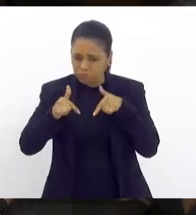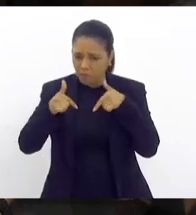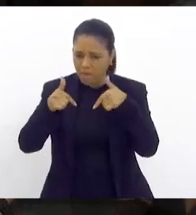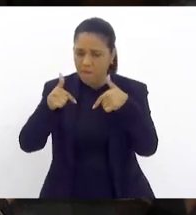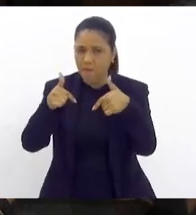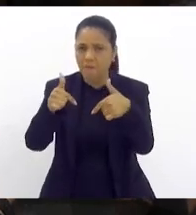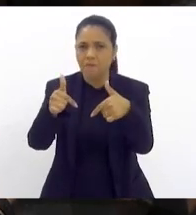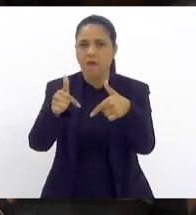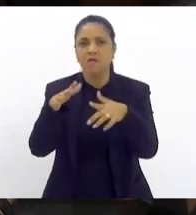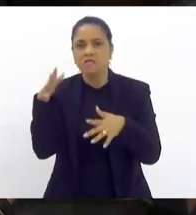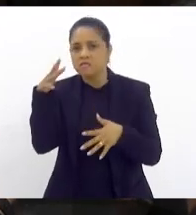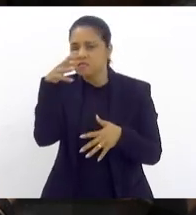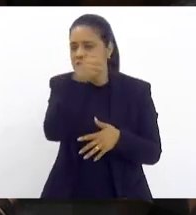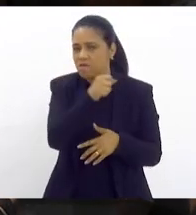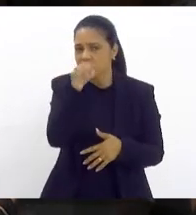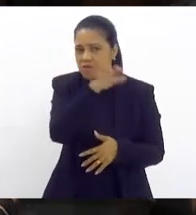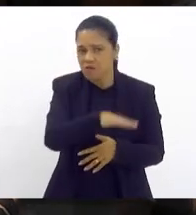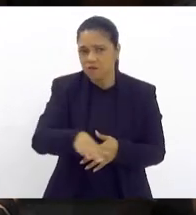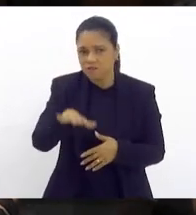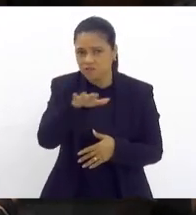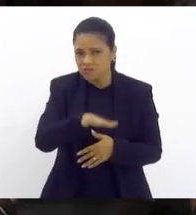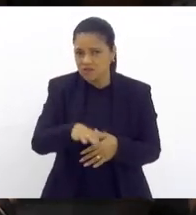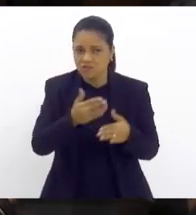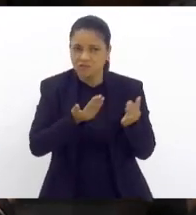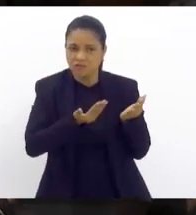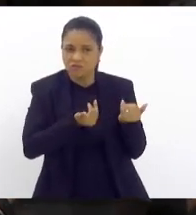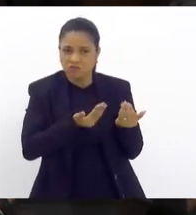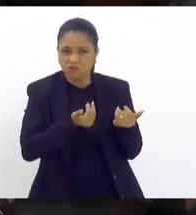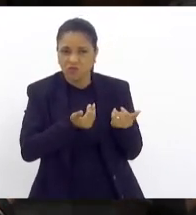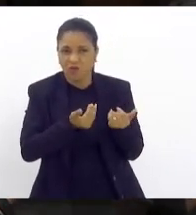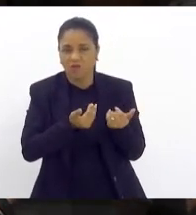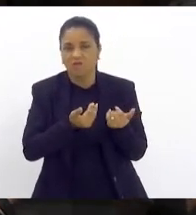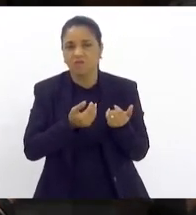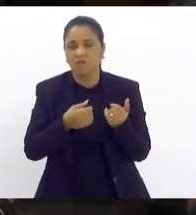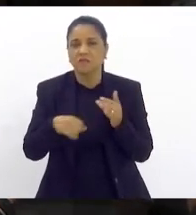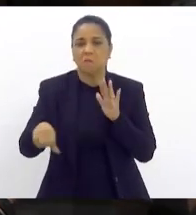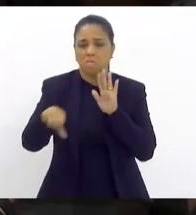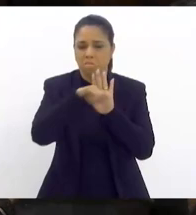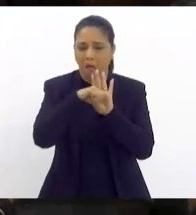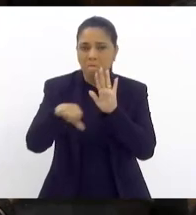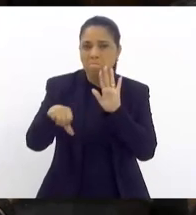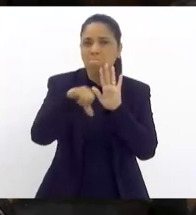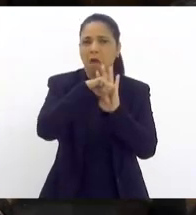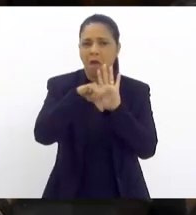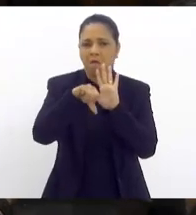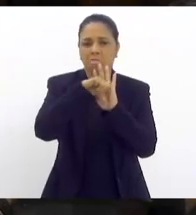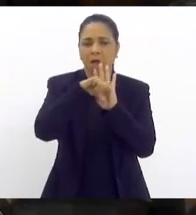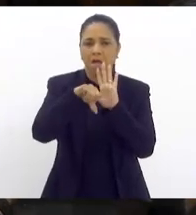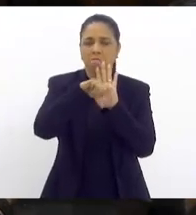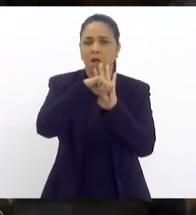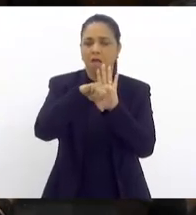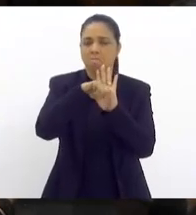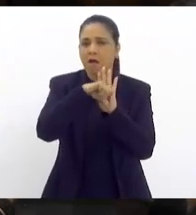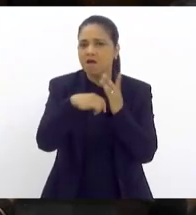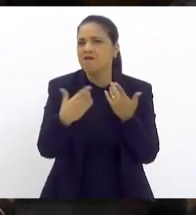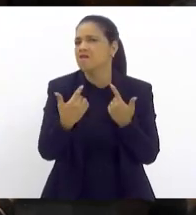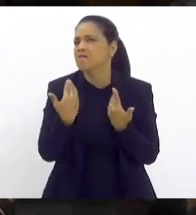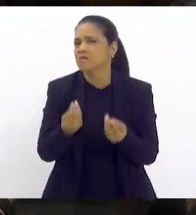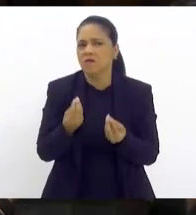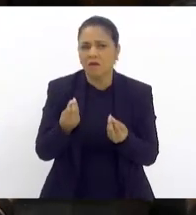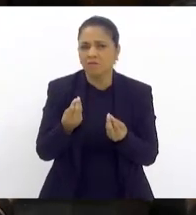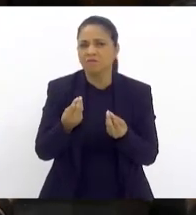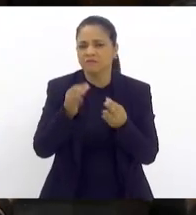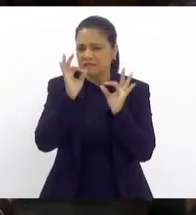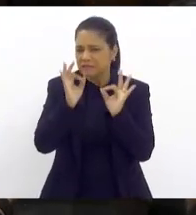a salvar nossas crianças senão é só uma tragédia atrás de outra e pode ter certeza que essa criança